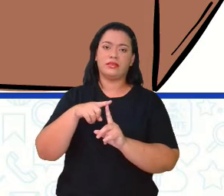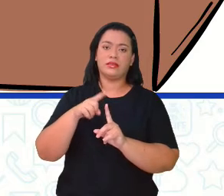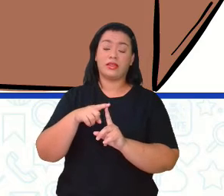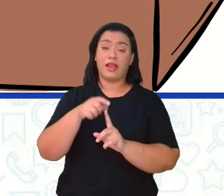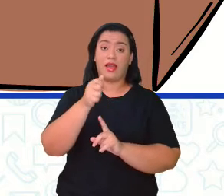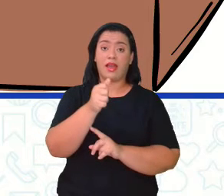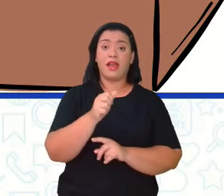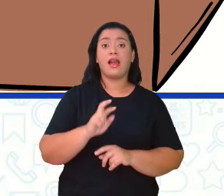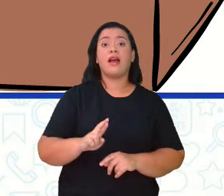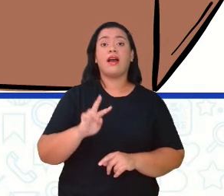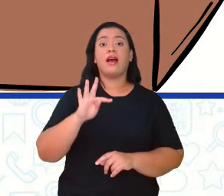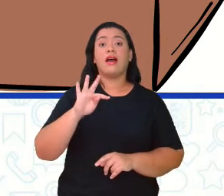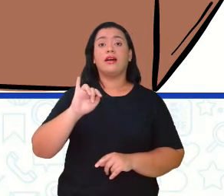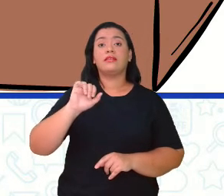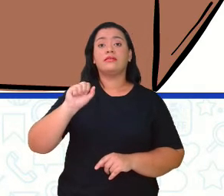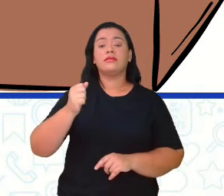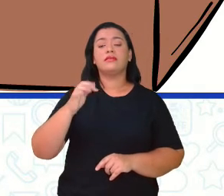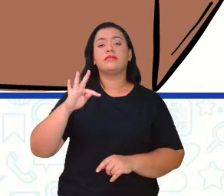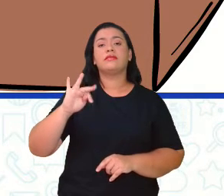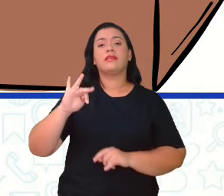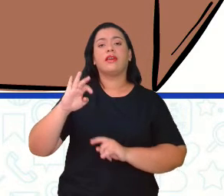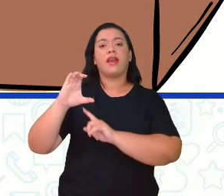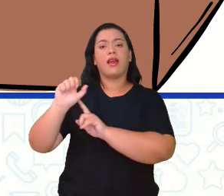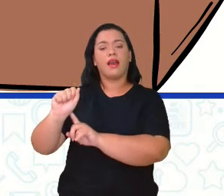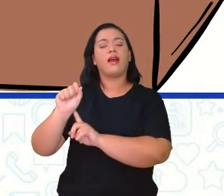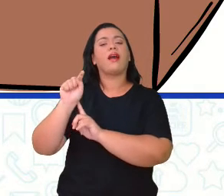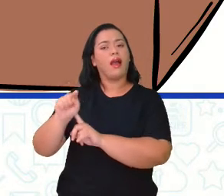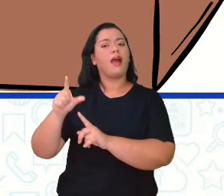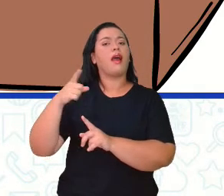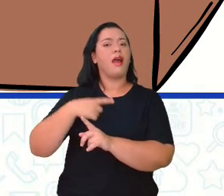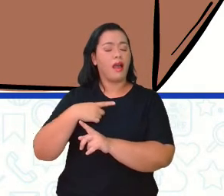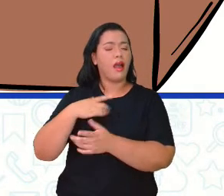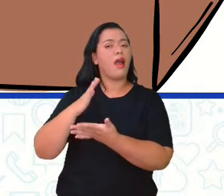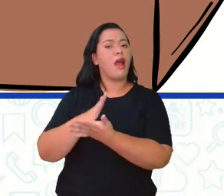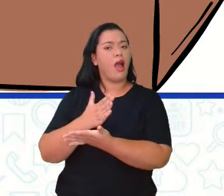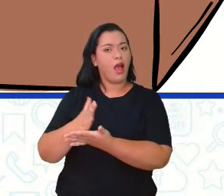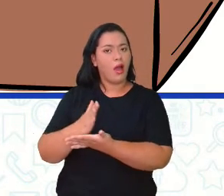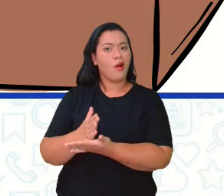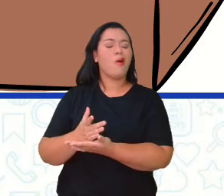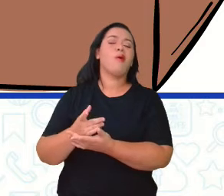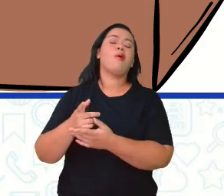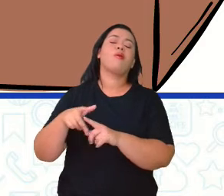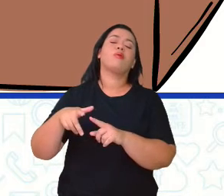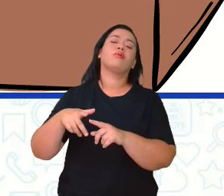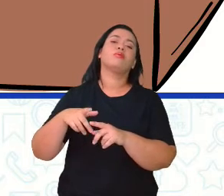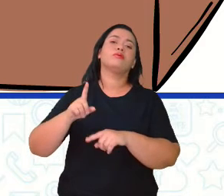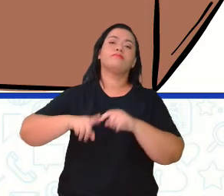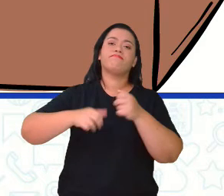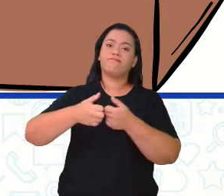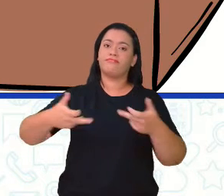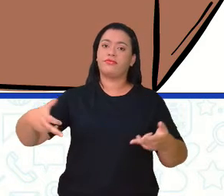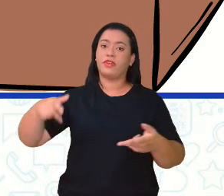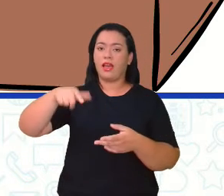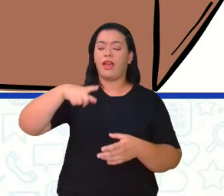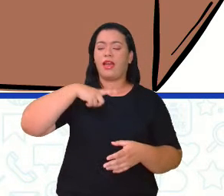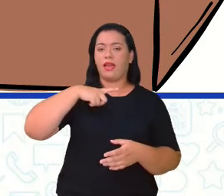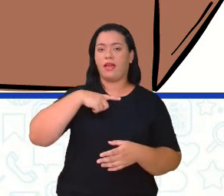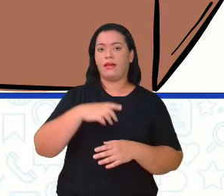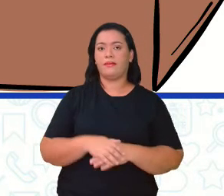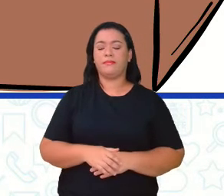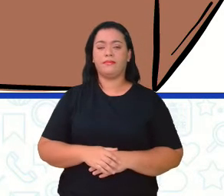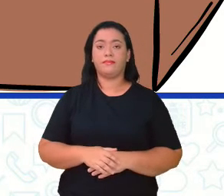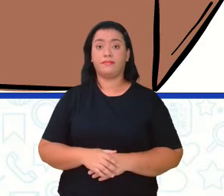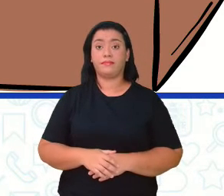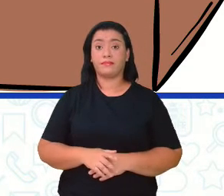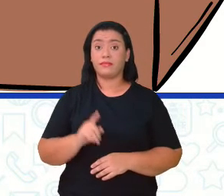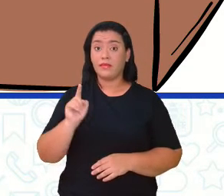ginástica artística, a gente tem alguns aparelhos, né? Algumas submodalidades ali que acontecem. E aí, ela